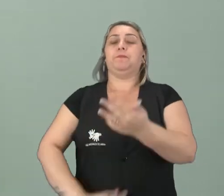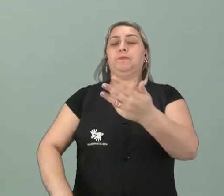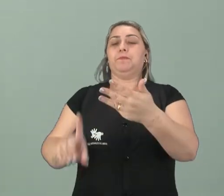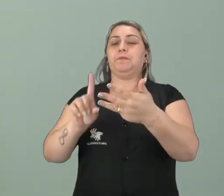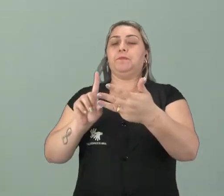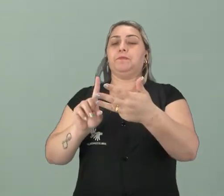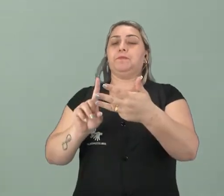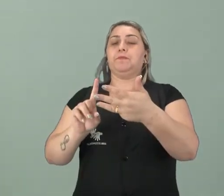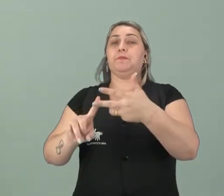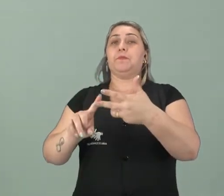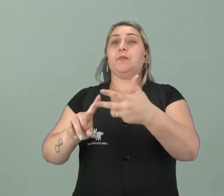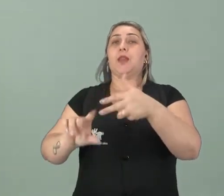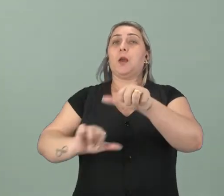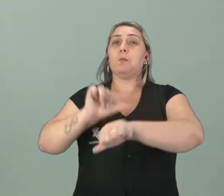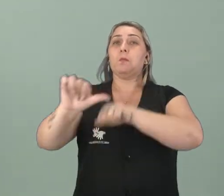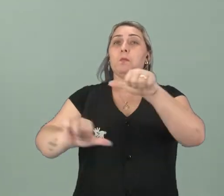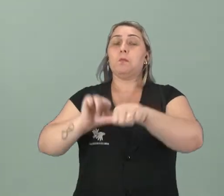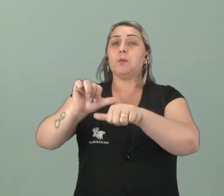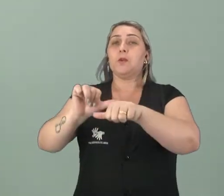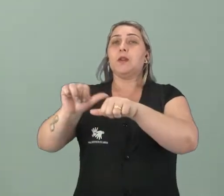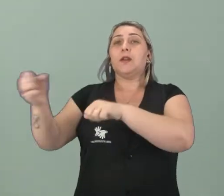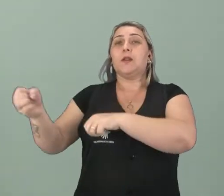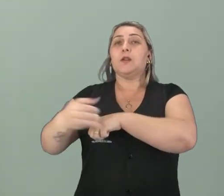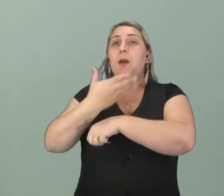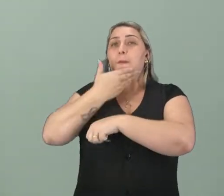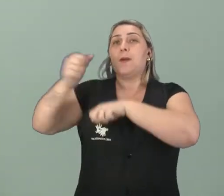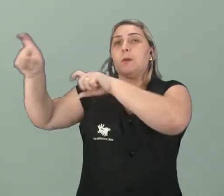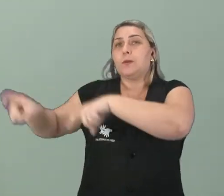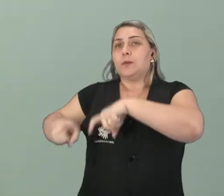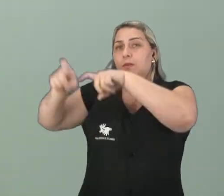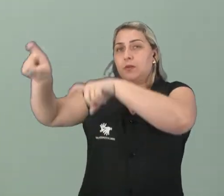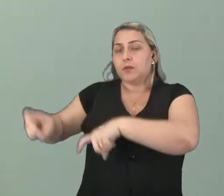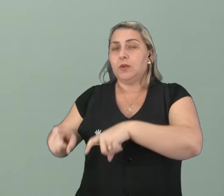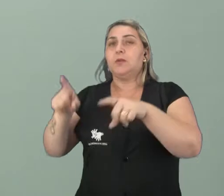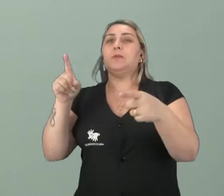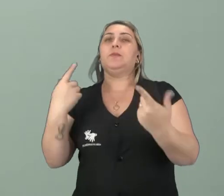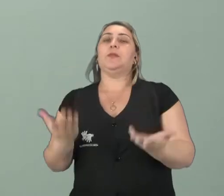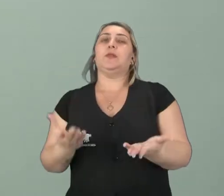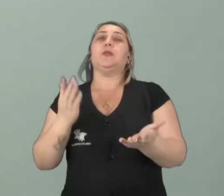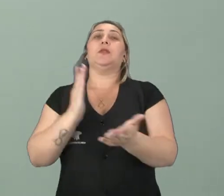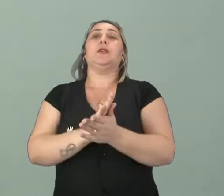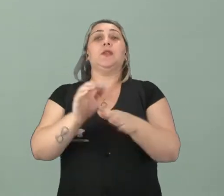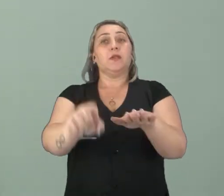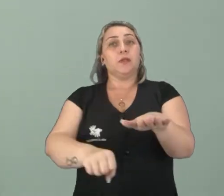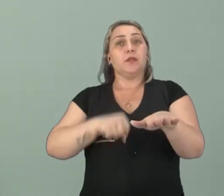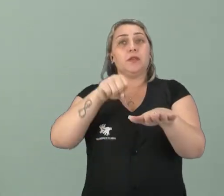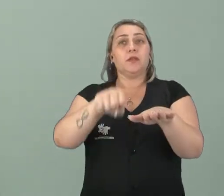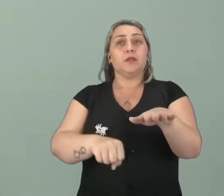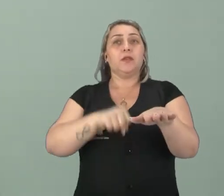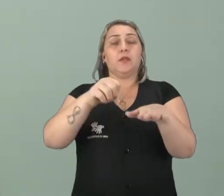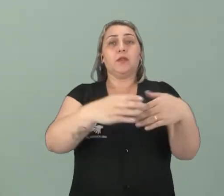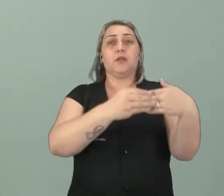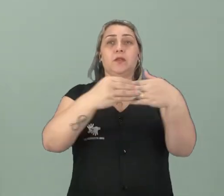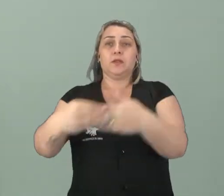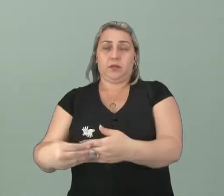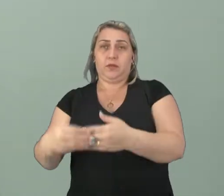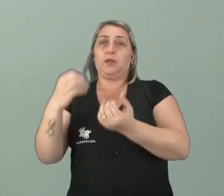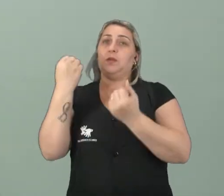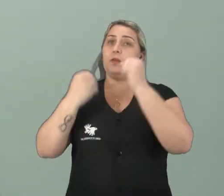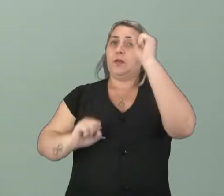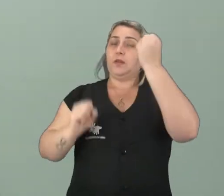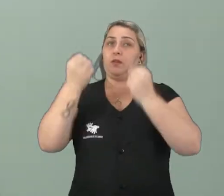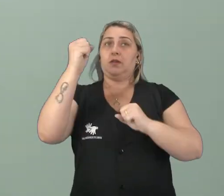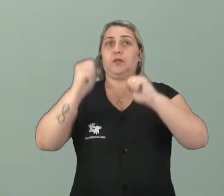A modernização no campo foi fundamental também para isso. Ora, à medida que as máquinas chegaram, a Revolução